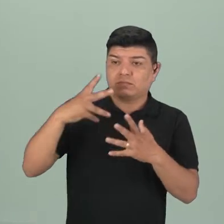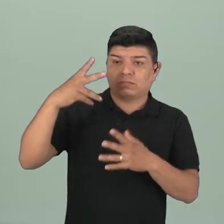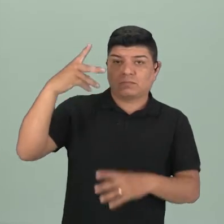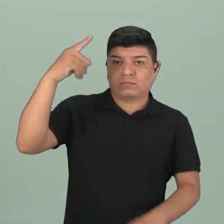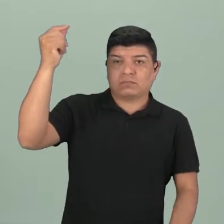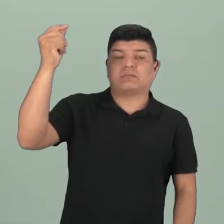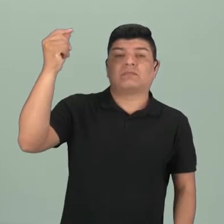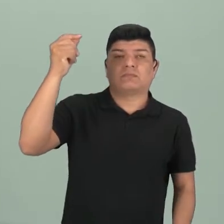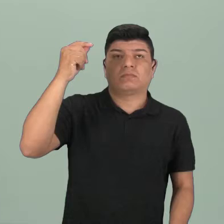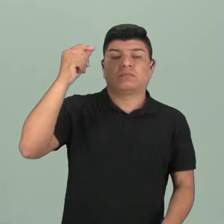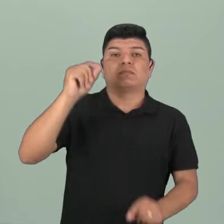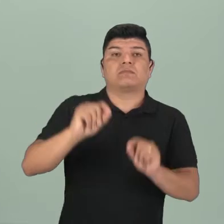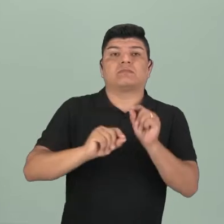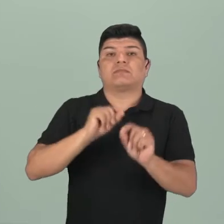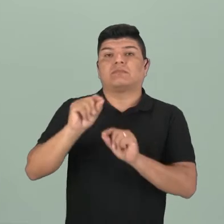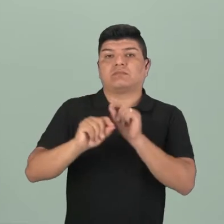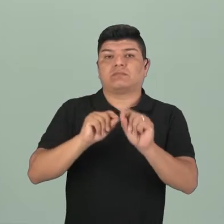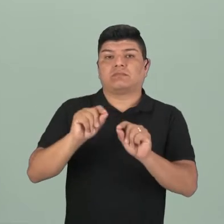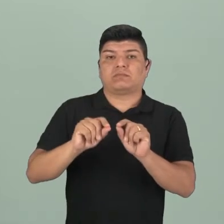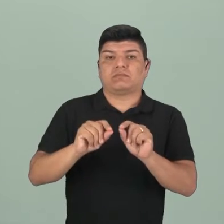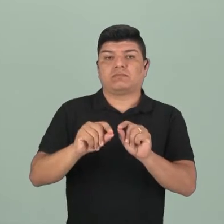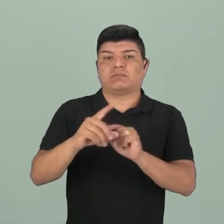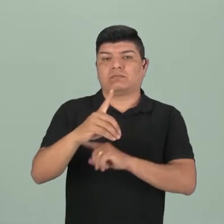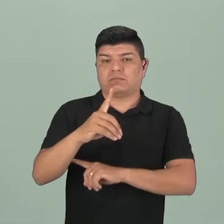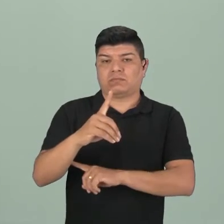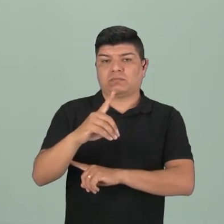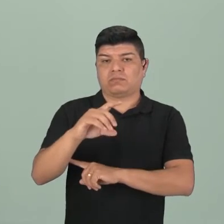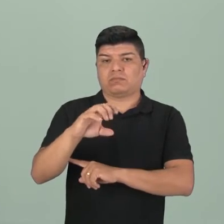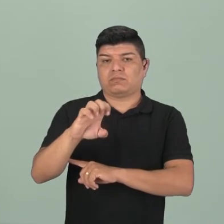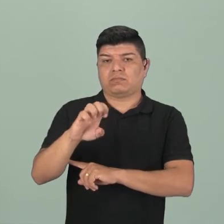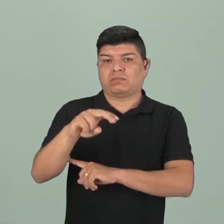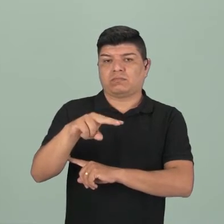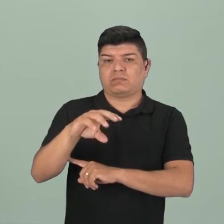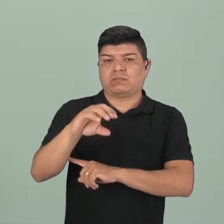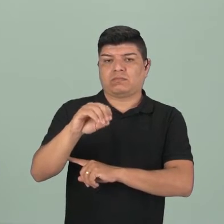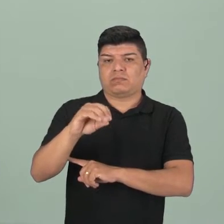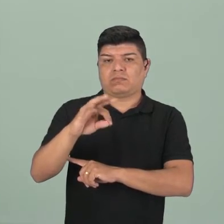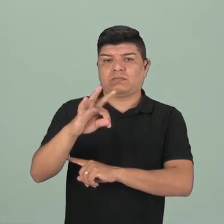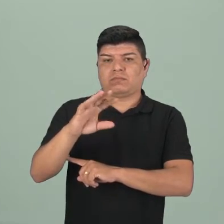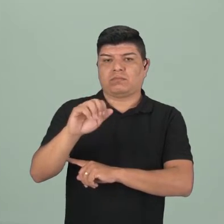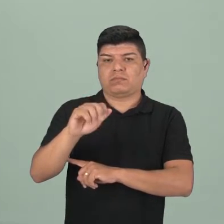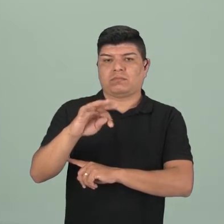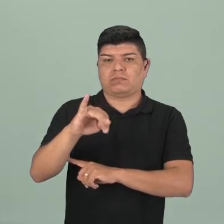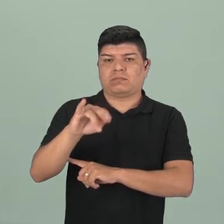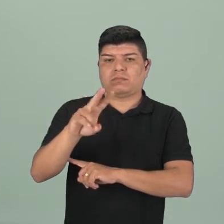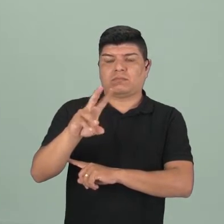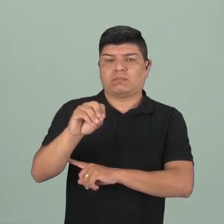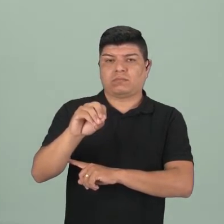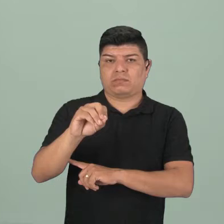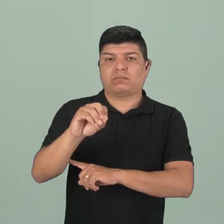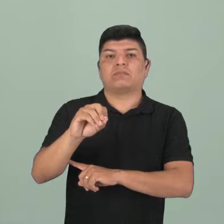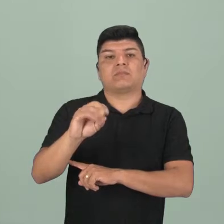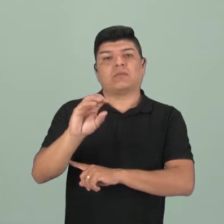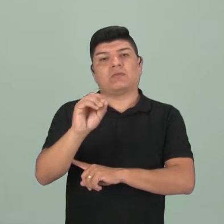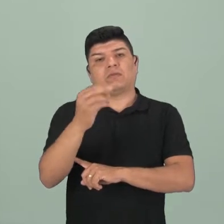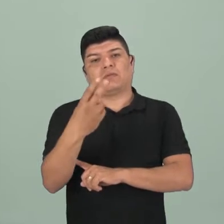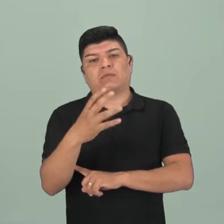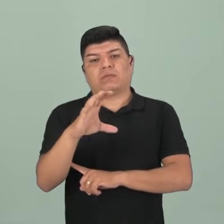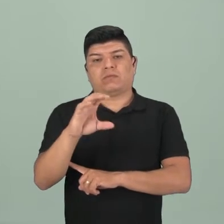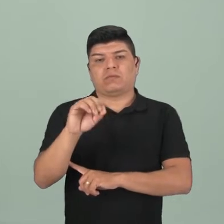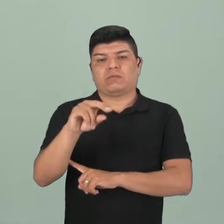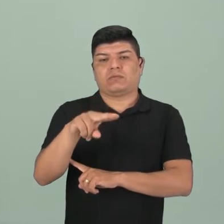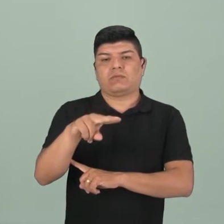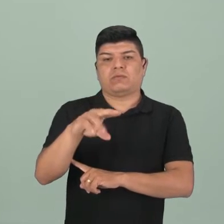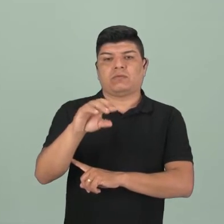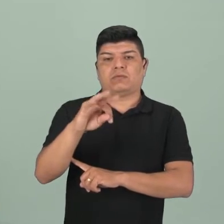de real, eu falo de denotativo, né? Quando no português você está estudando a linguagem conotativa e denotativa, é